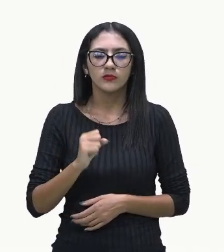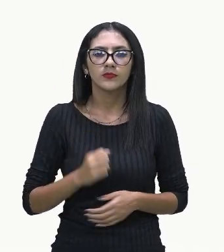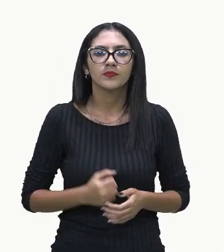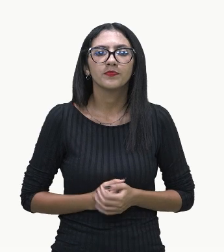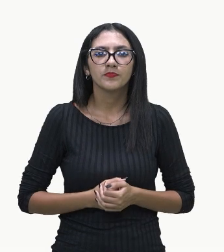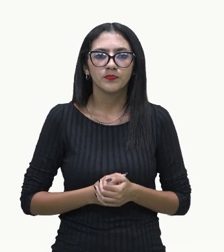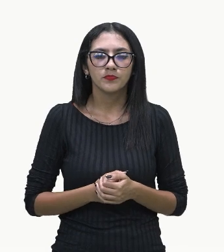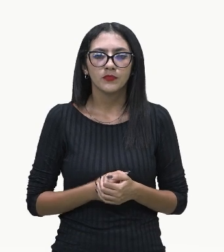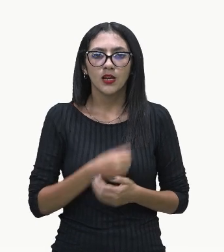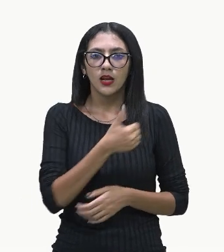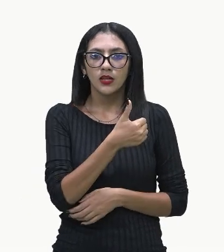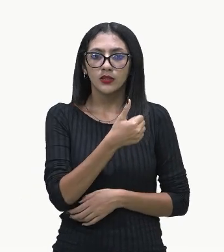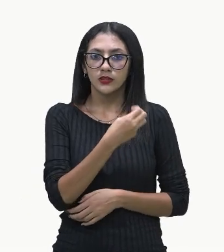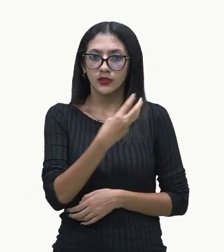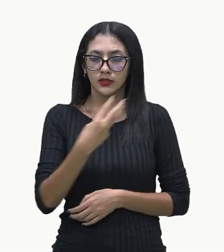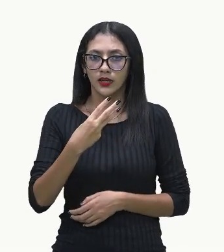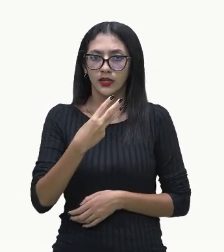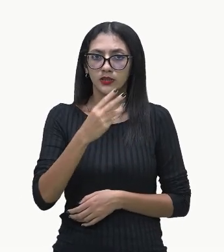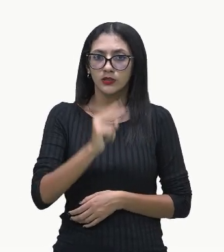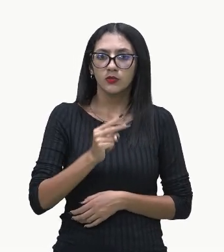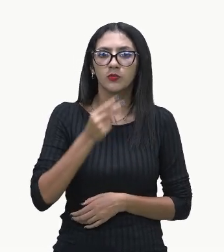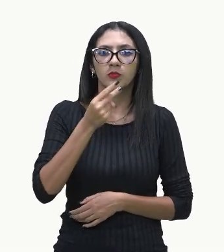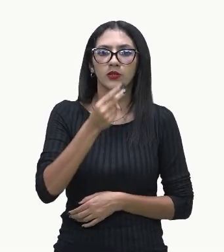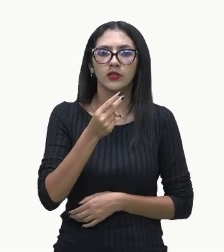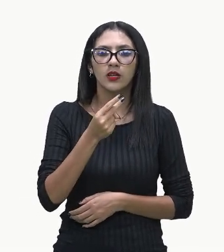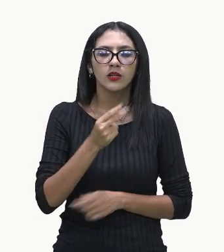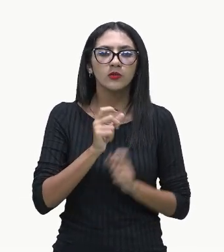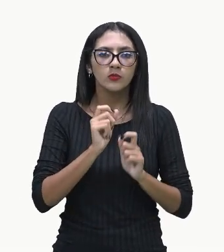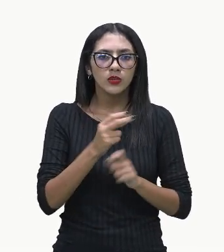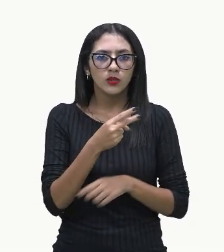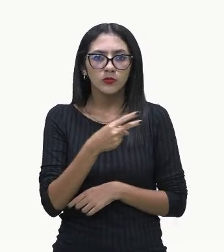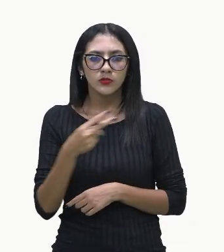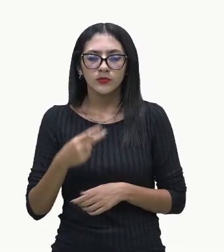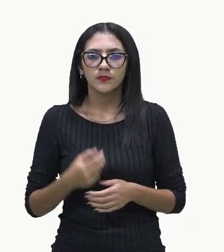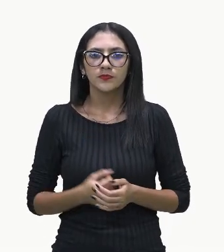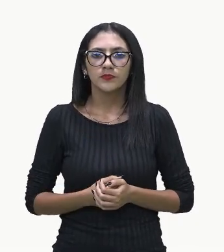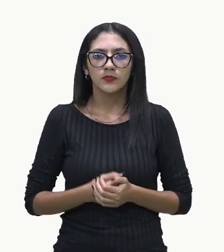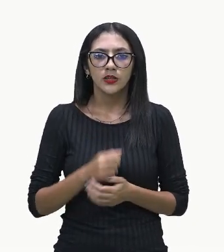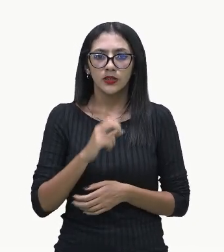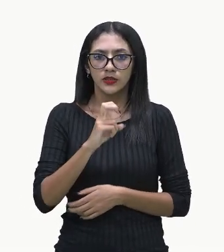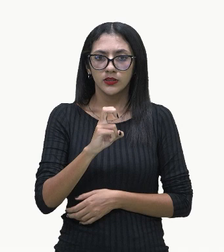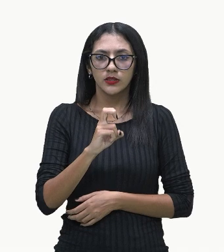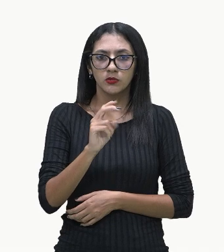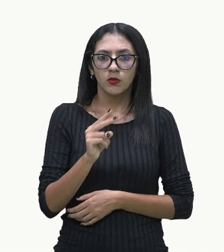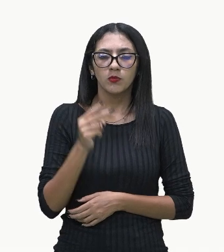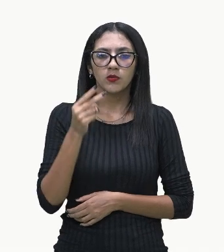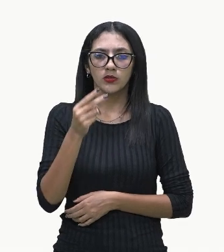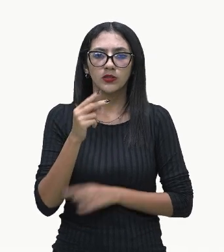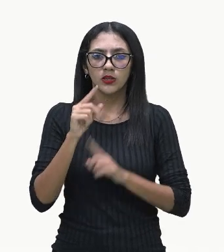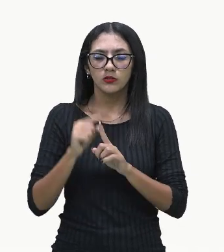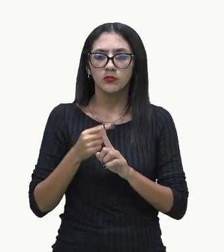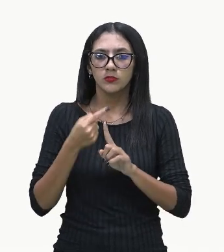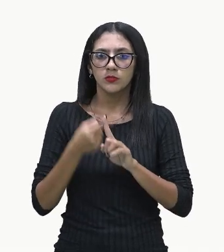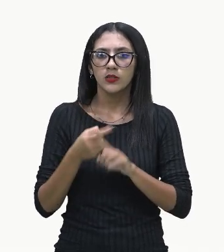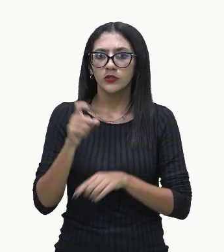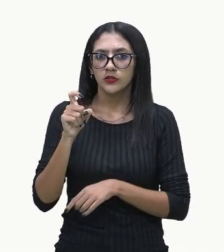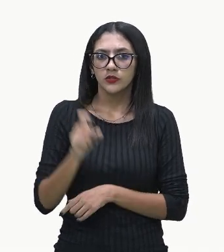é igual à soma dos quadrados aí dos catetos. 13 ao